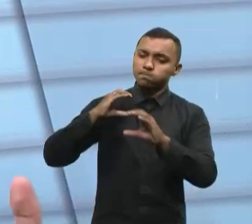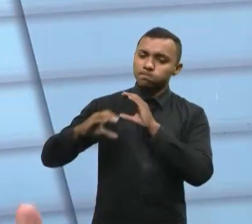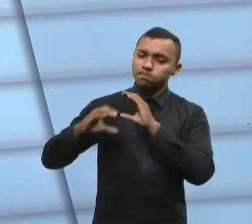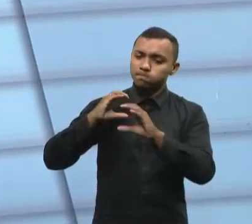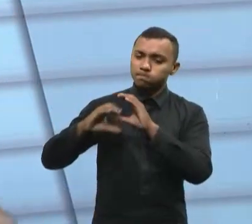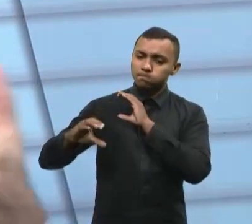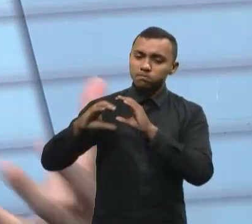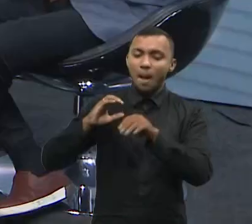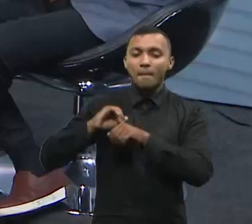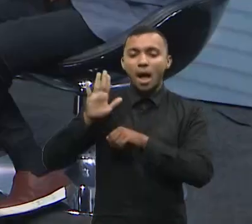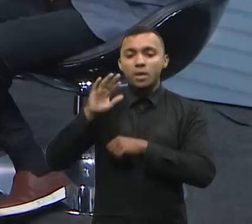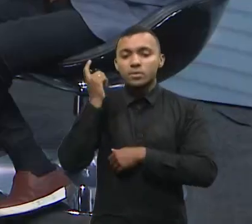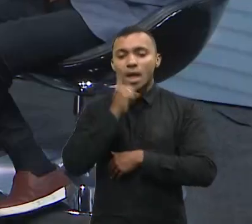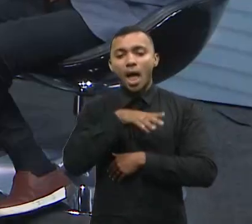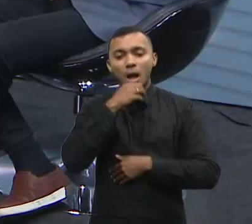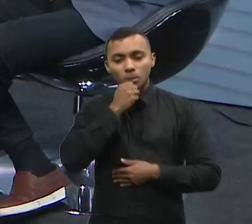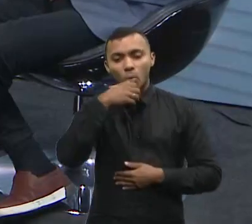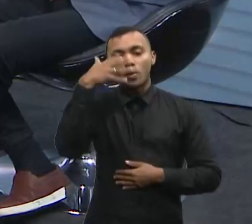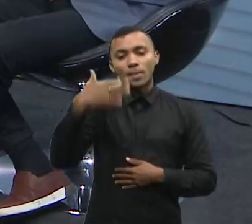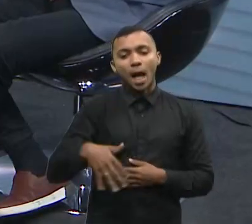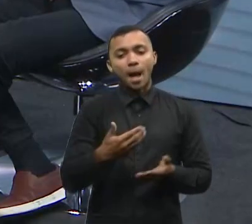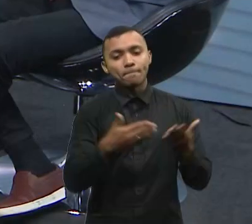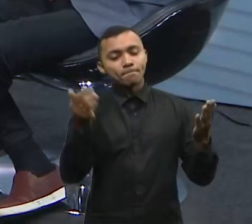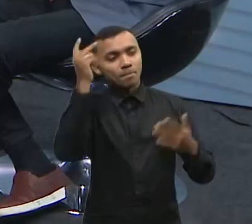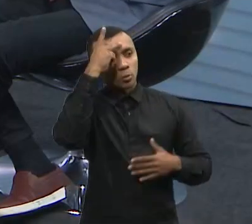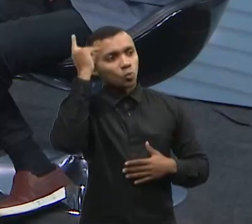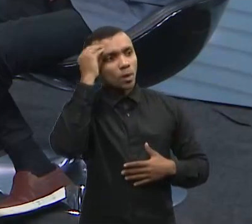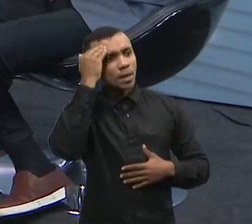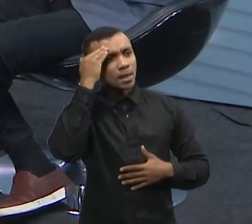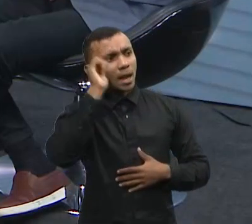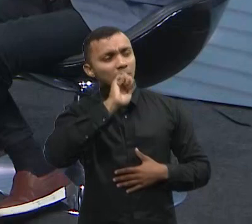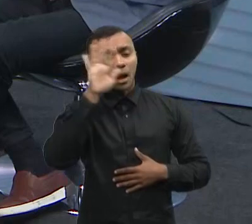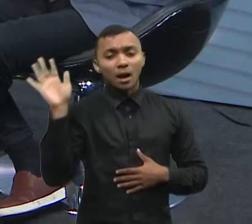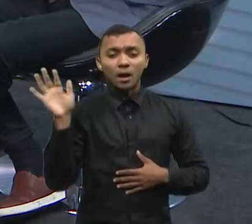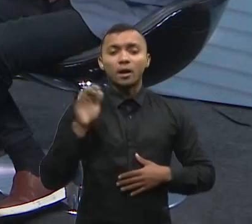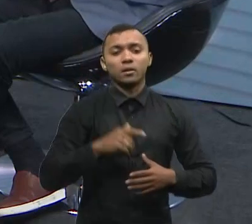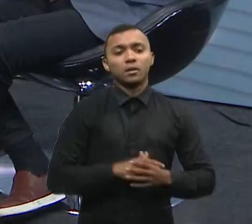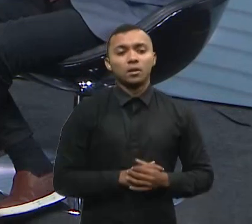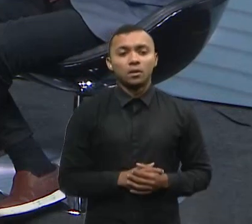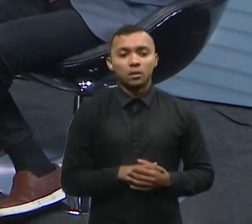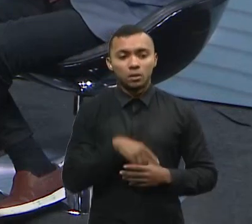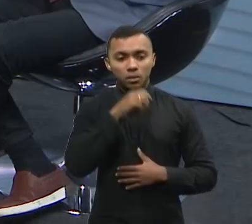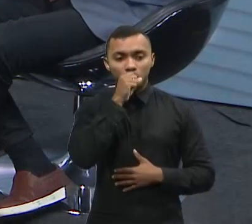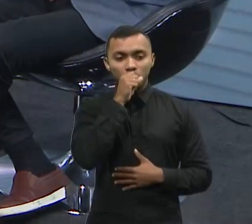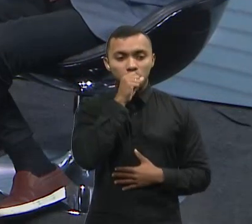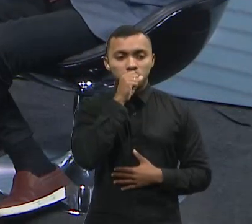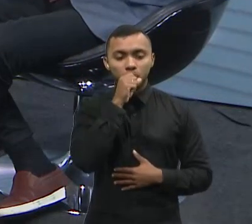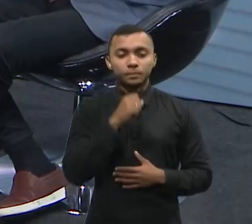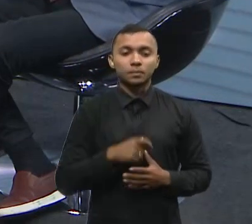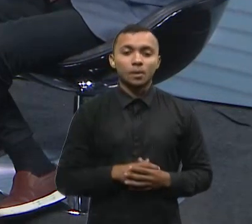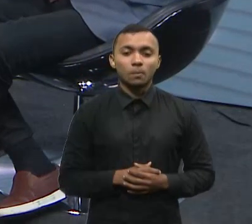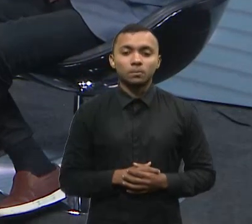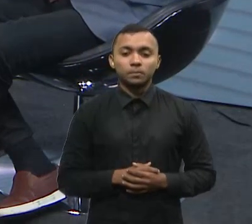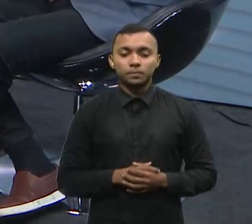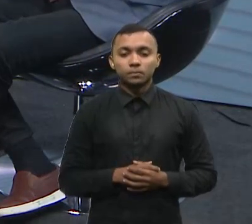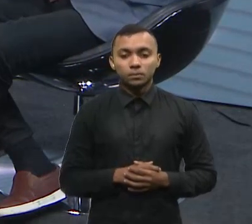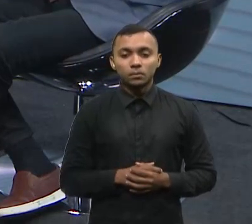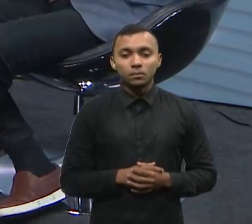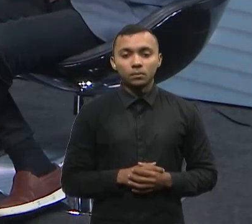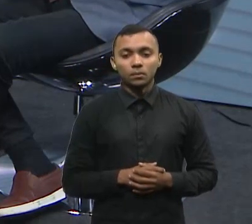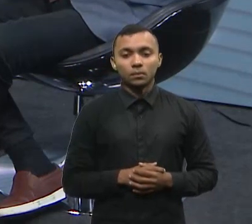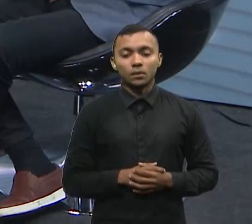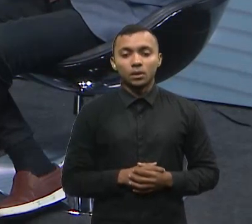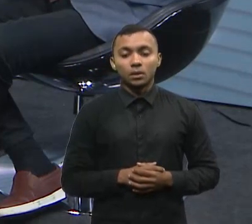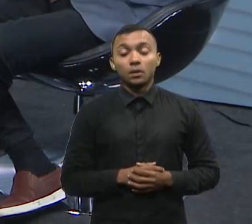ela poder expressar verbalmente para as pessoas entenderem. Eu gosto disso, não gosto daquilo, vocês podem fazer isso, exatamente. Porque